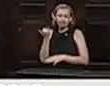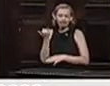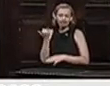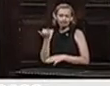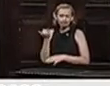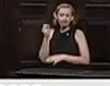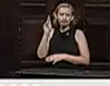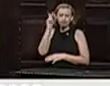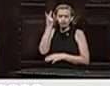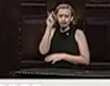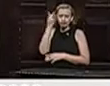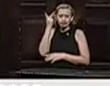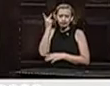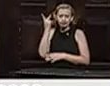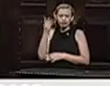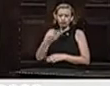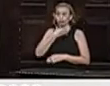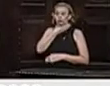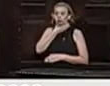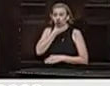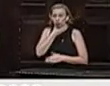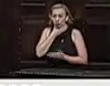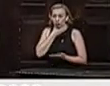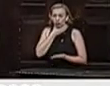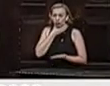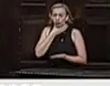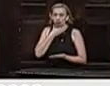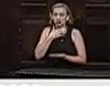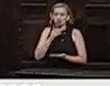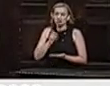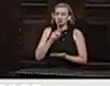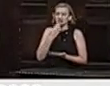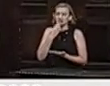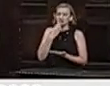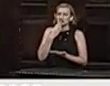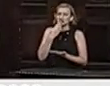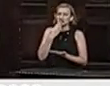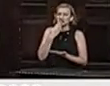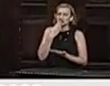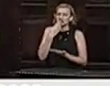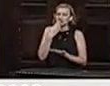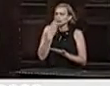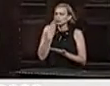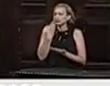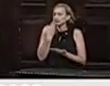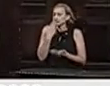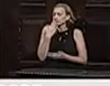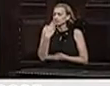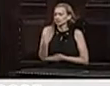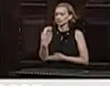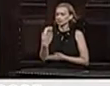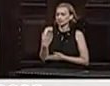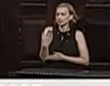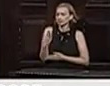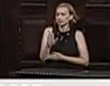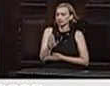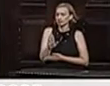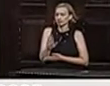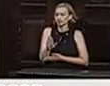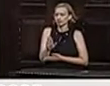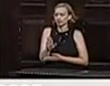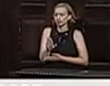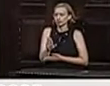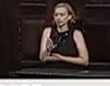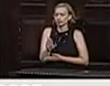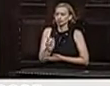dessa crise, que não tem a ver, ela não começa com a defasagem do valor do barril de petróleo. Isso